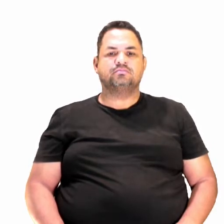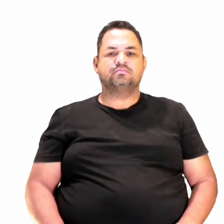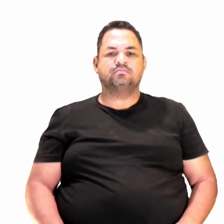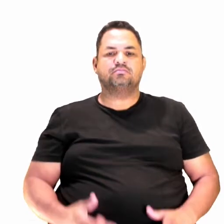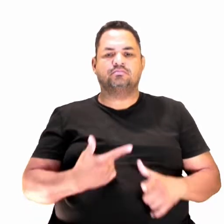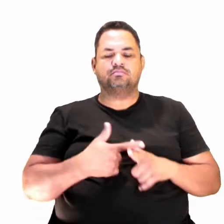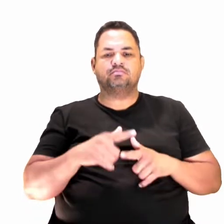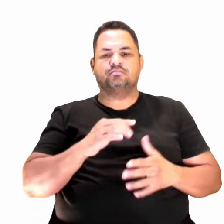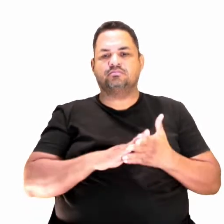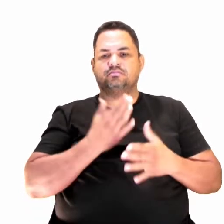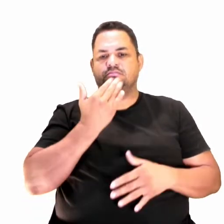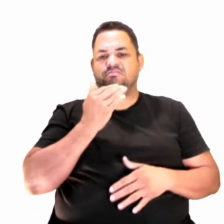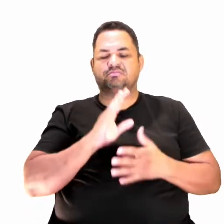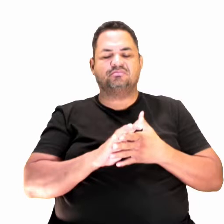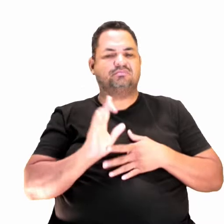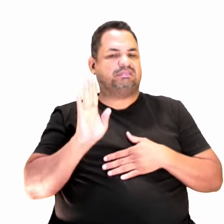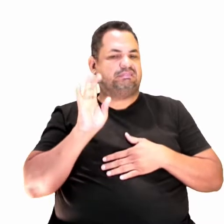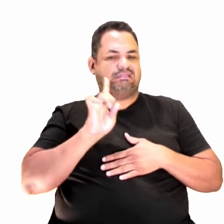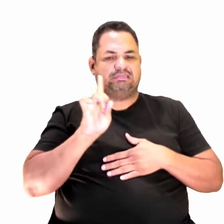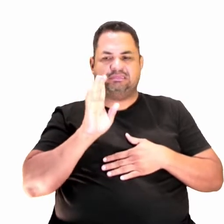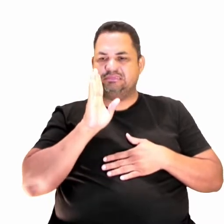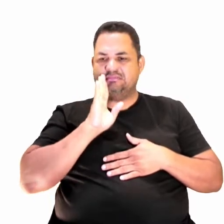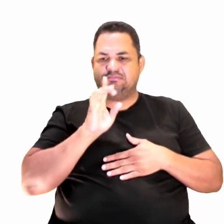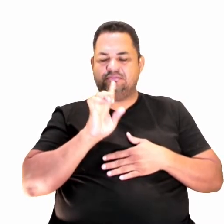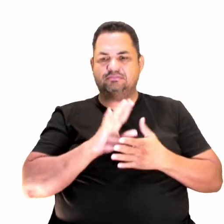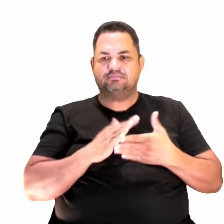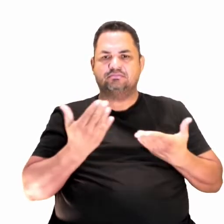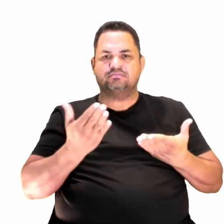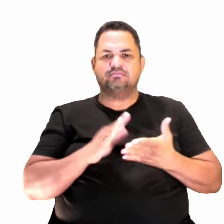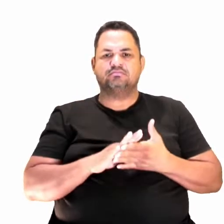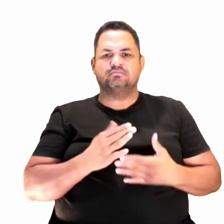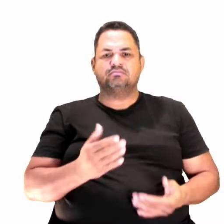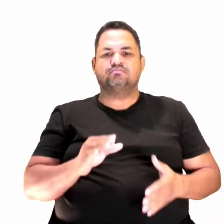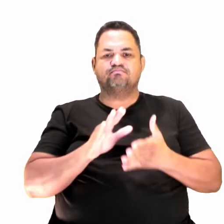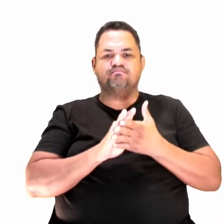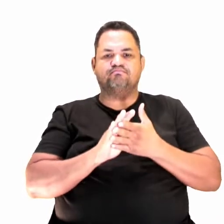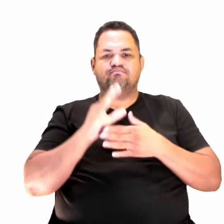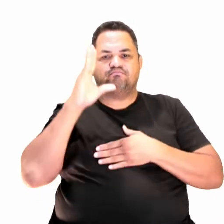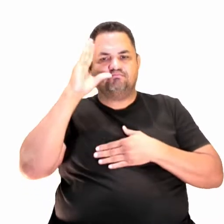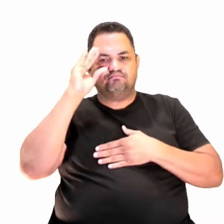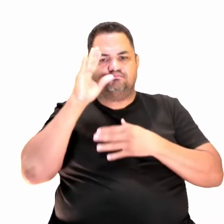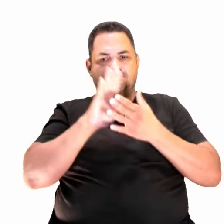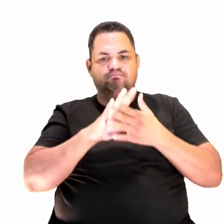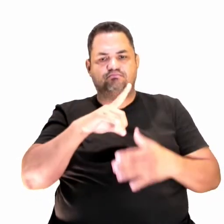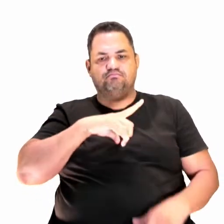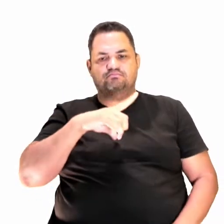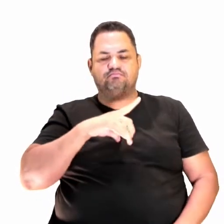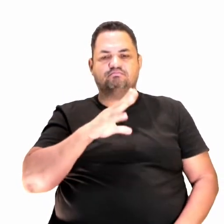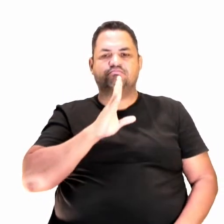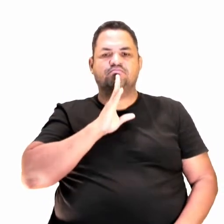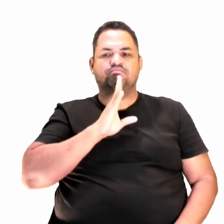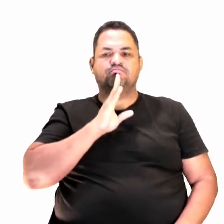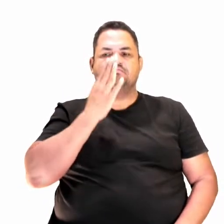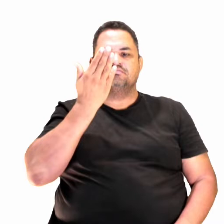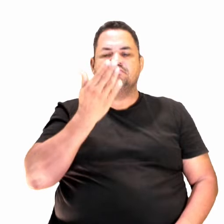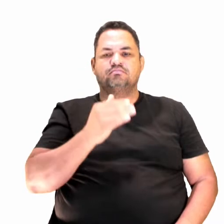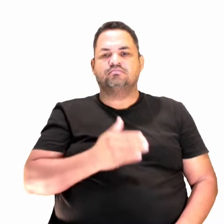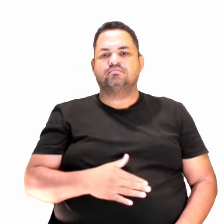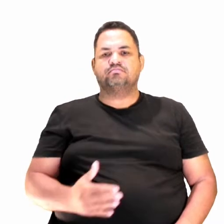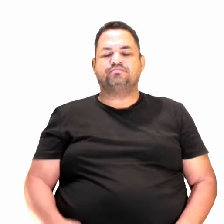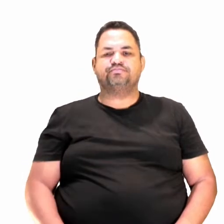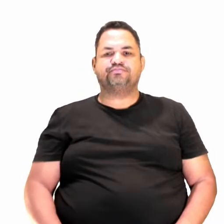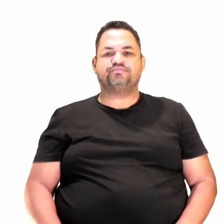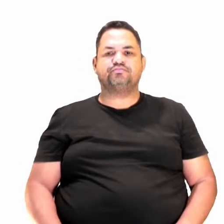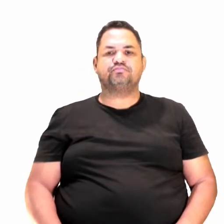distúrbios alimentares não são legais, não são bacanas, mas é interessante a gente ter esse conhecimento. Então vamos